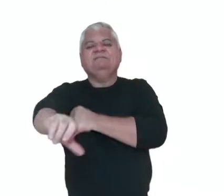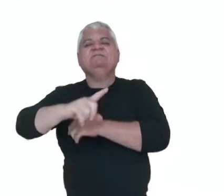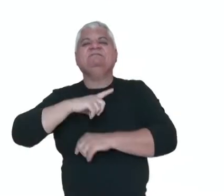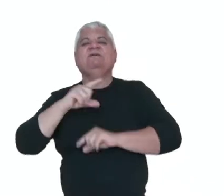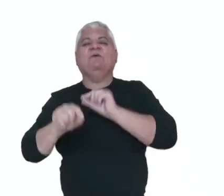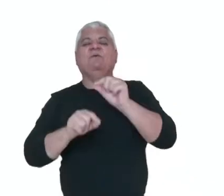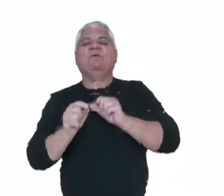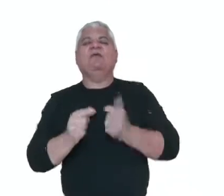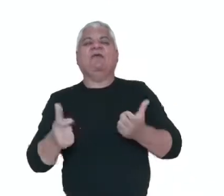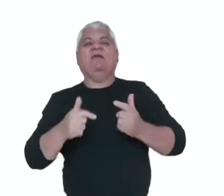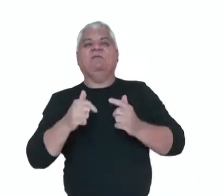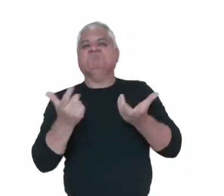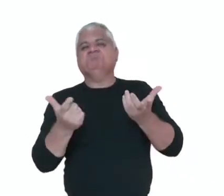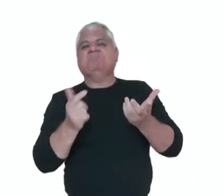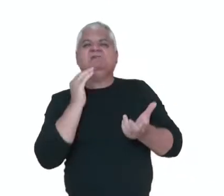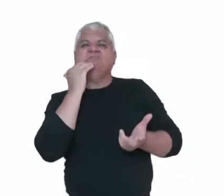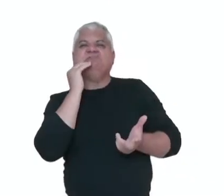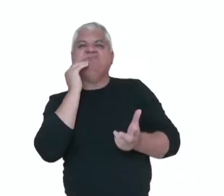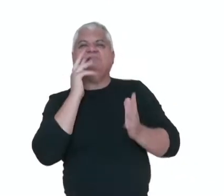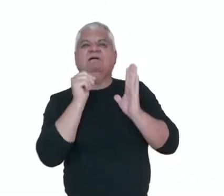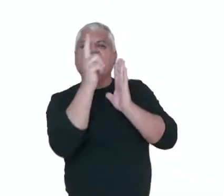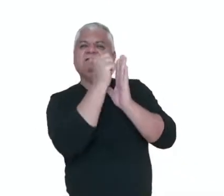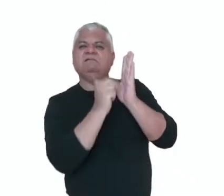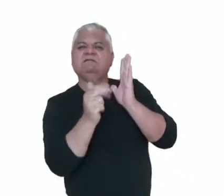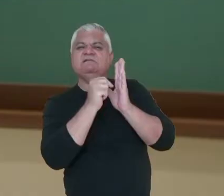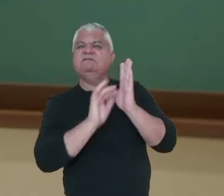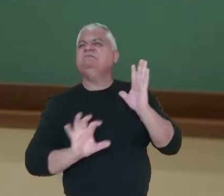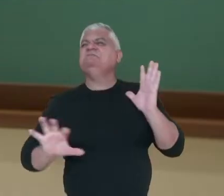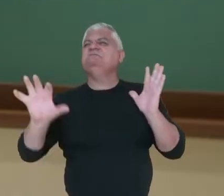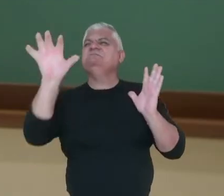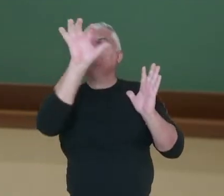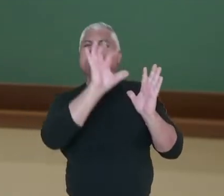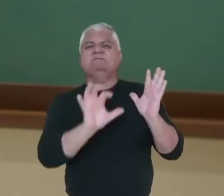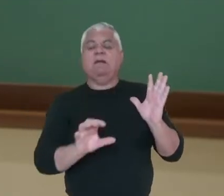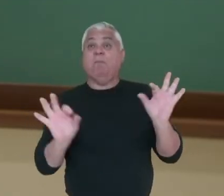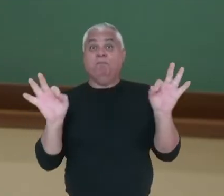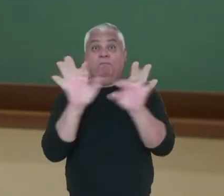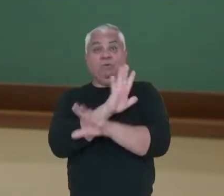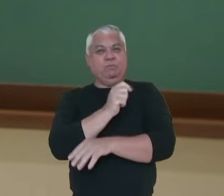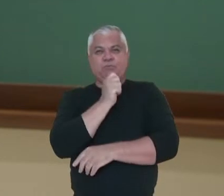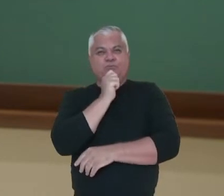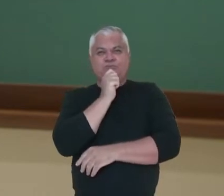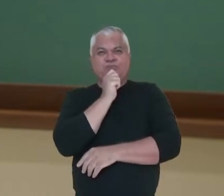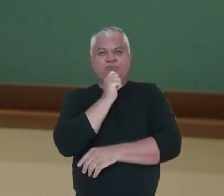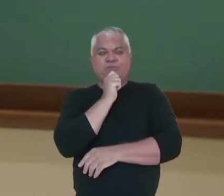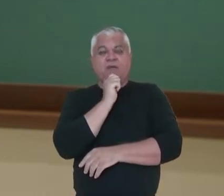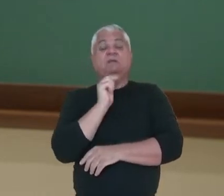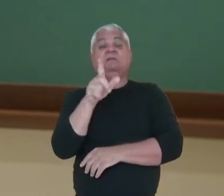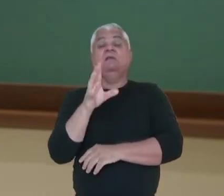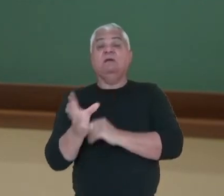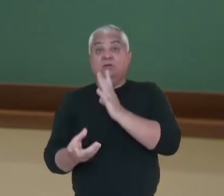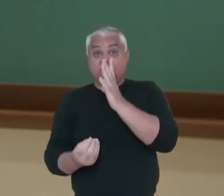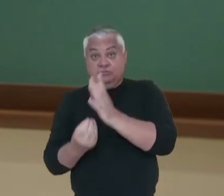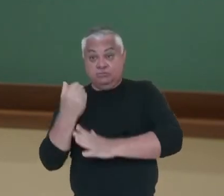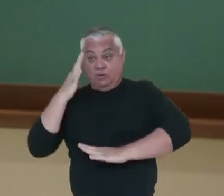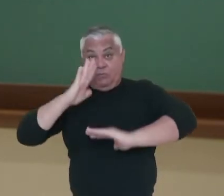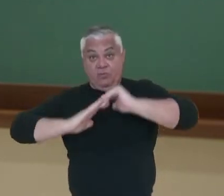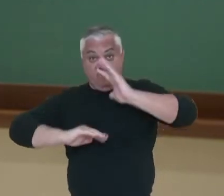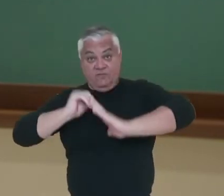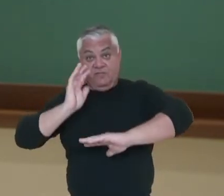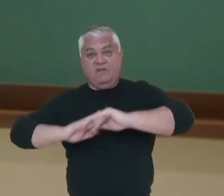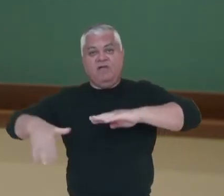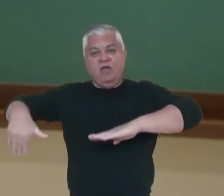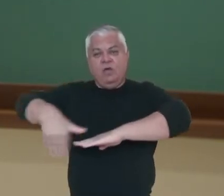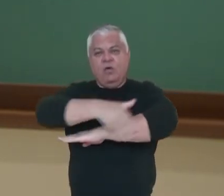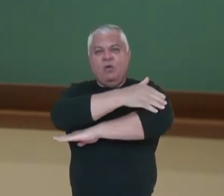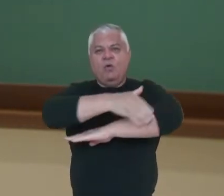obra inacabada somente para impressionar. O que aconteceu? Surge a fotografia, os pintores vão para a rua, vão